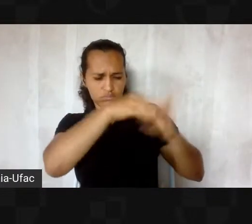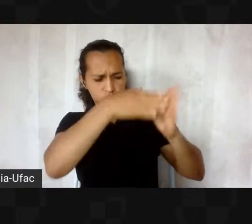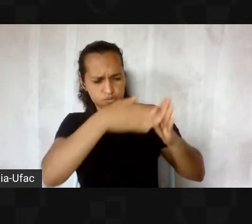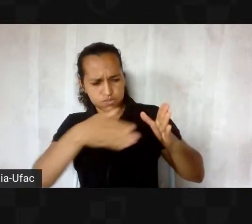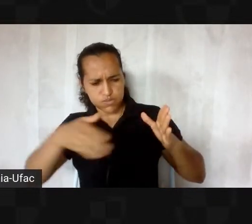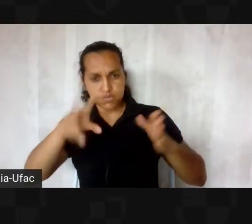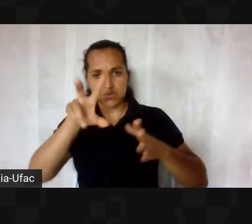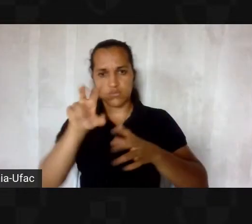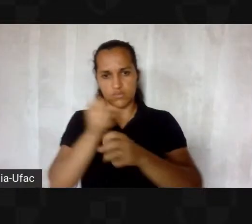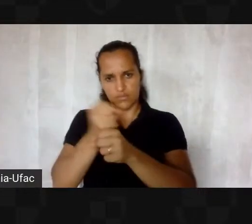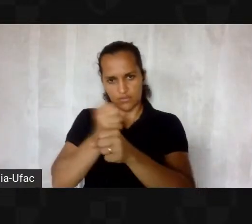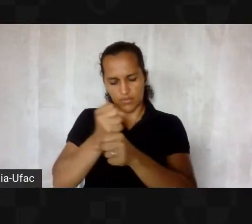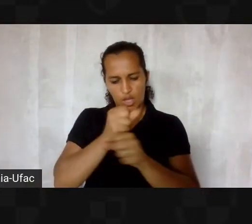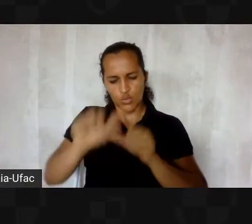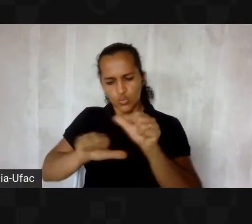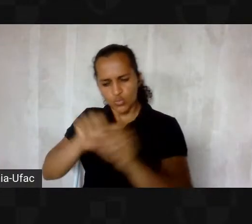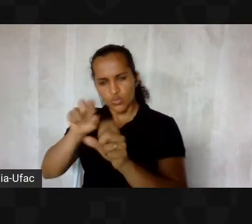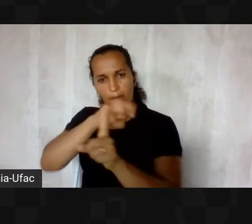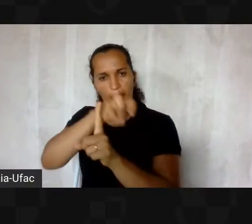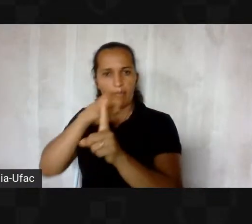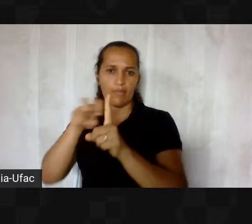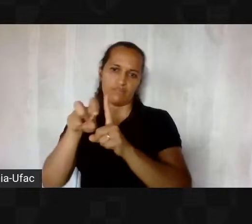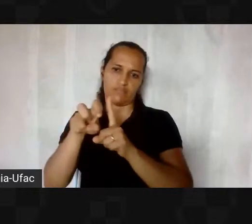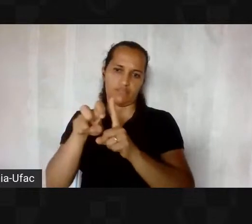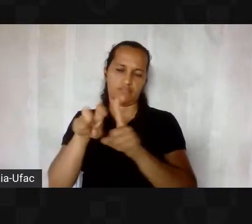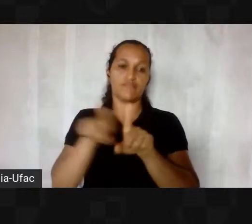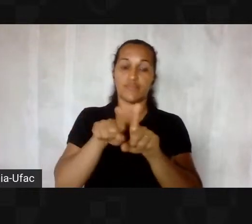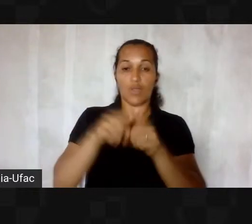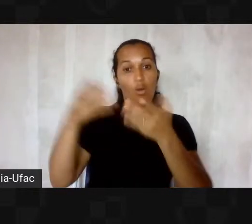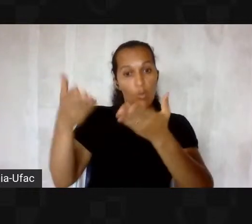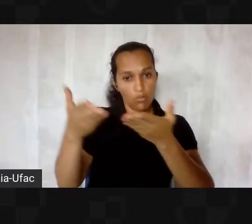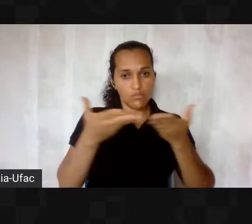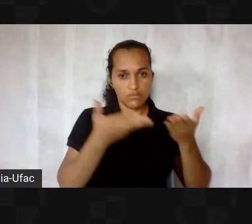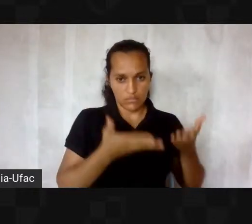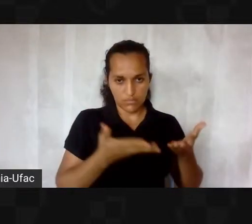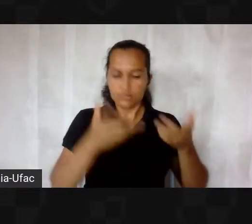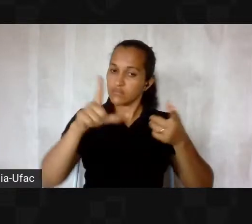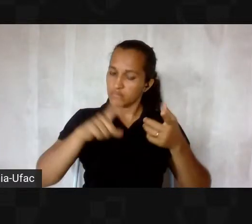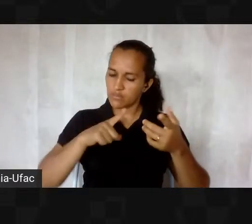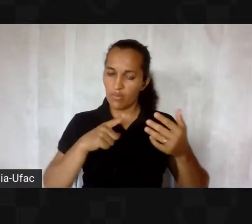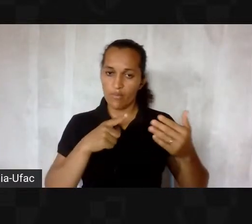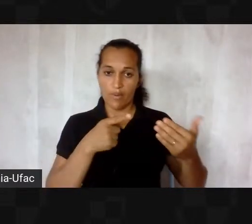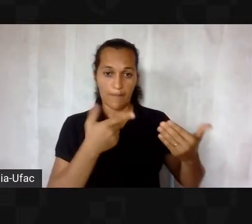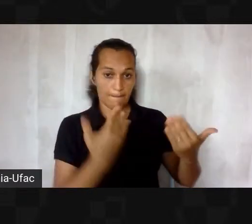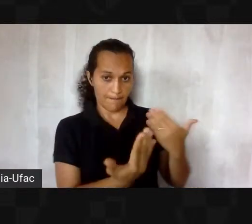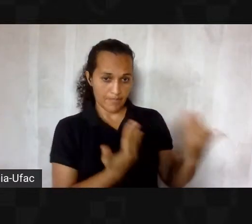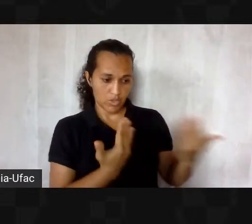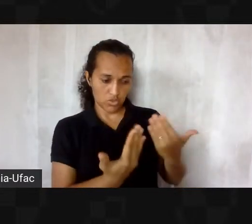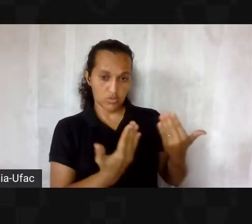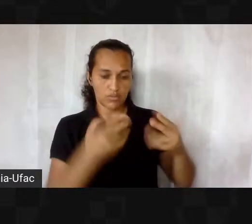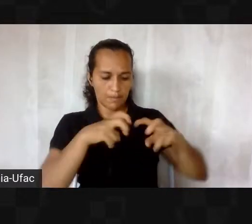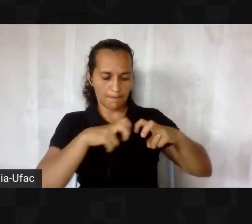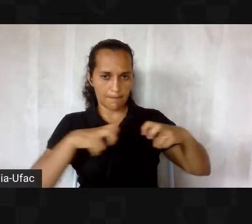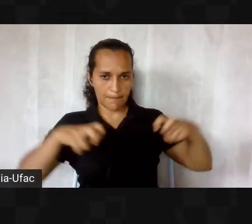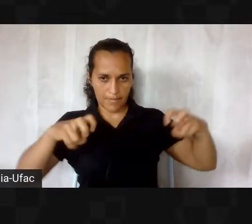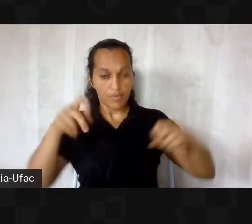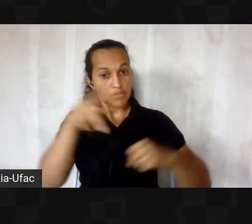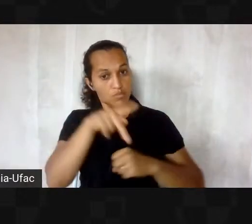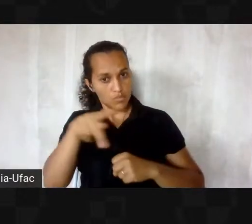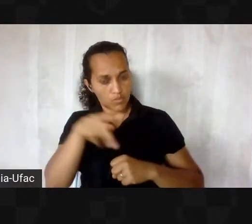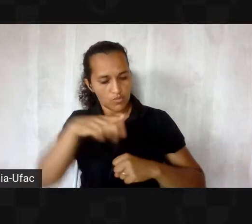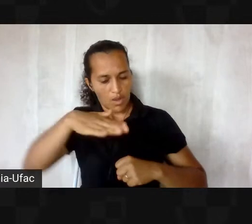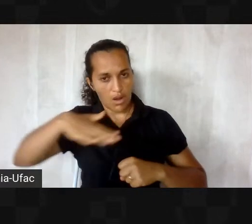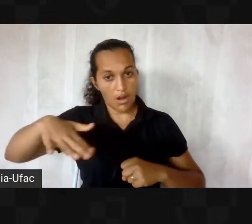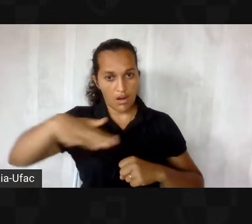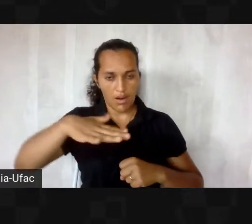mudanças e perspectivas. Convidamos para atuar como mediadora da mesa redonda, a professora da área